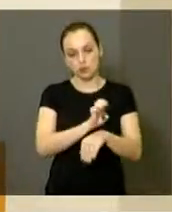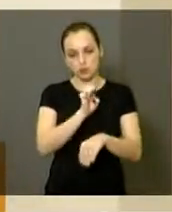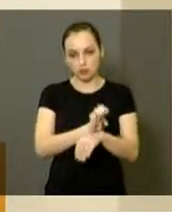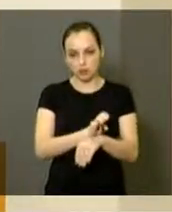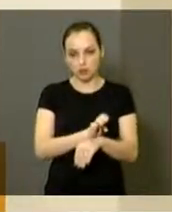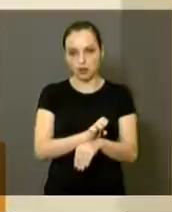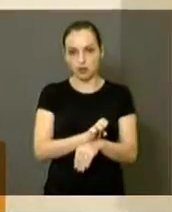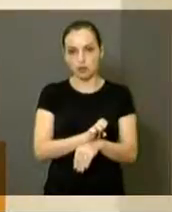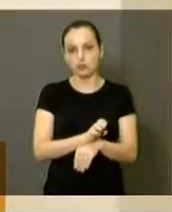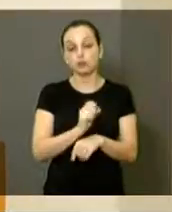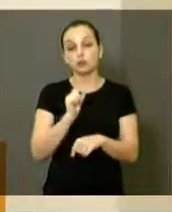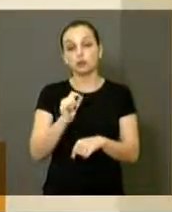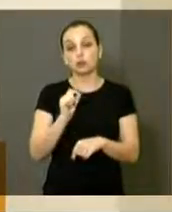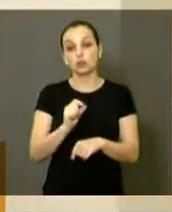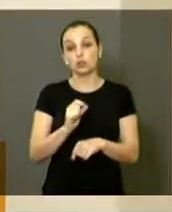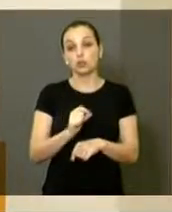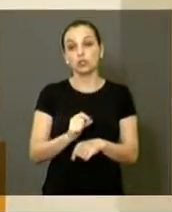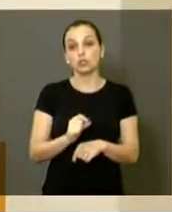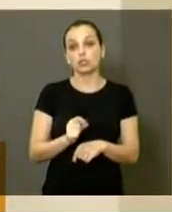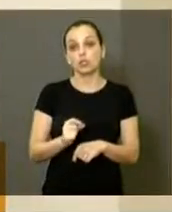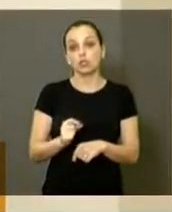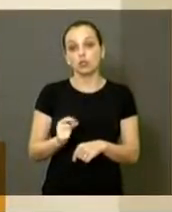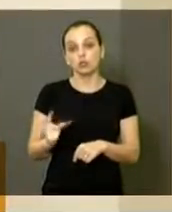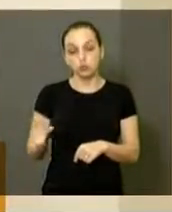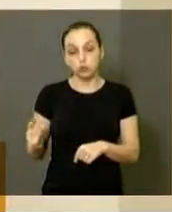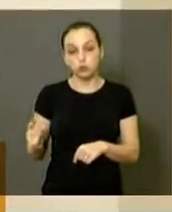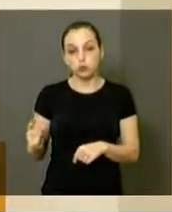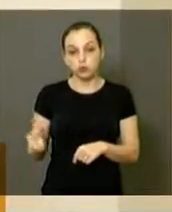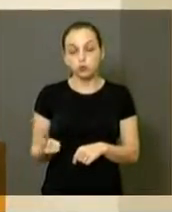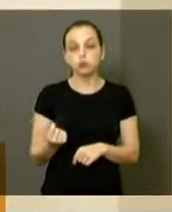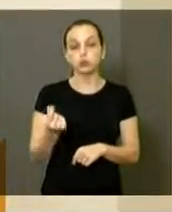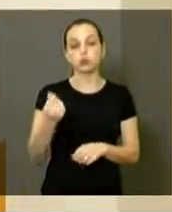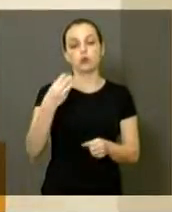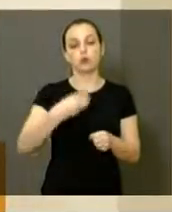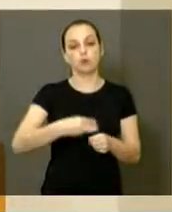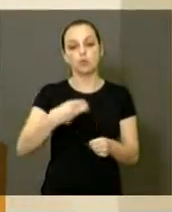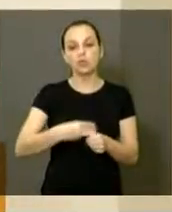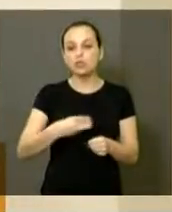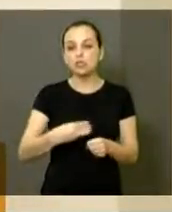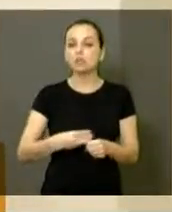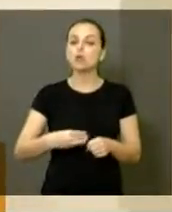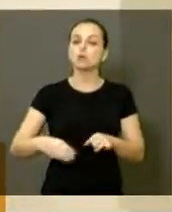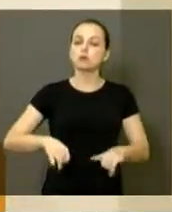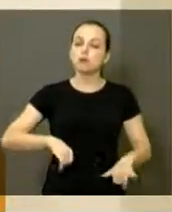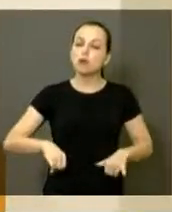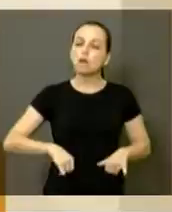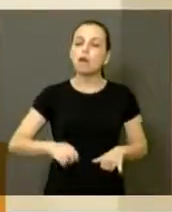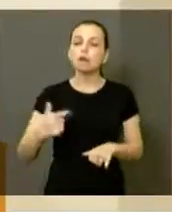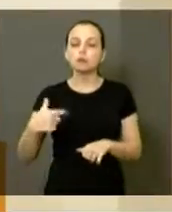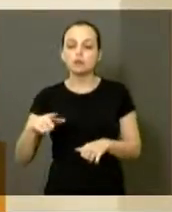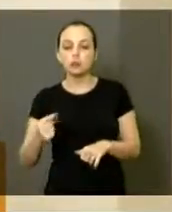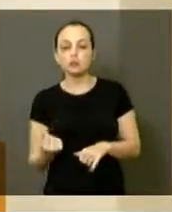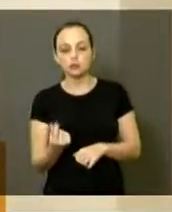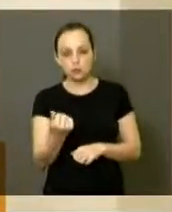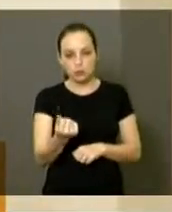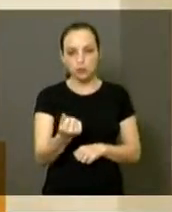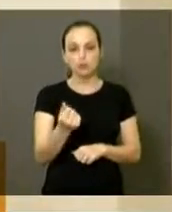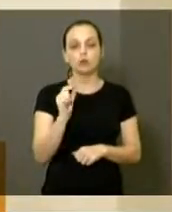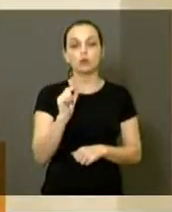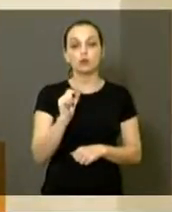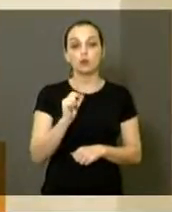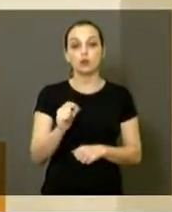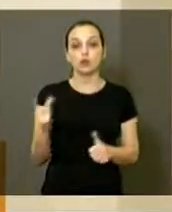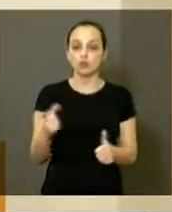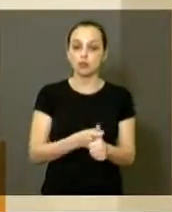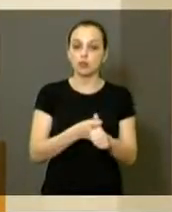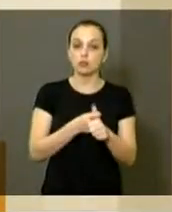eles estão onerando demais os municípios. Os municípios estão sofrendo com tudo isso. E o que acontece? Essas